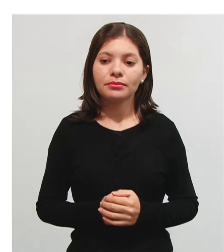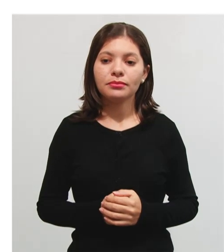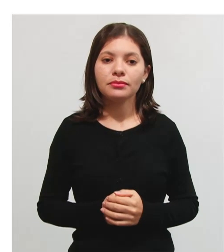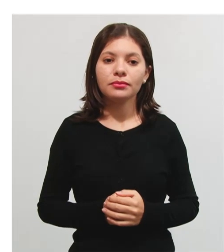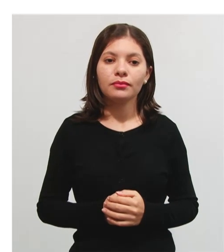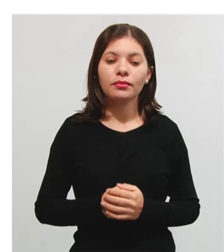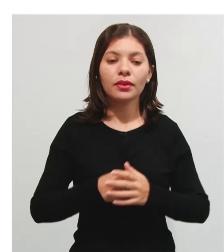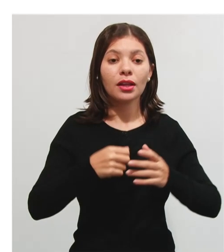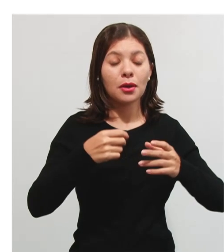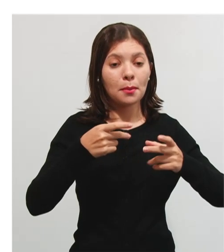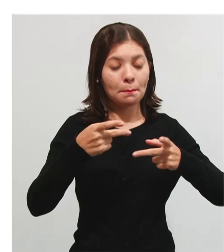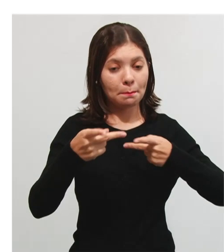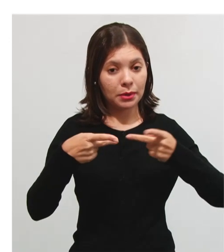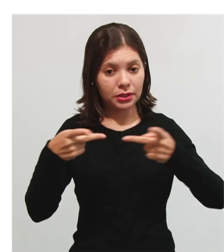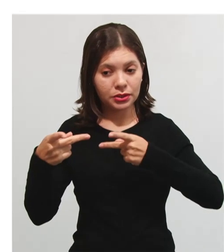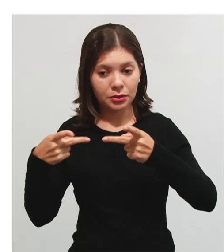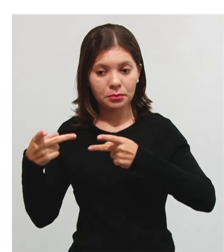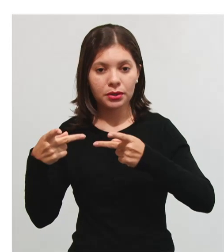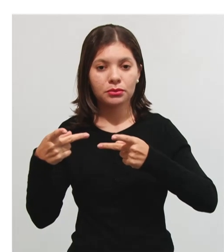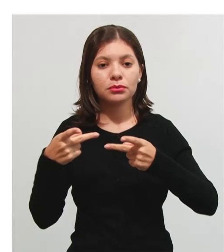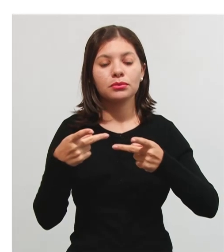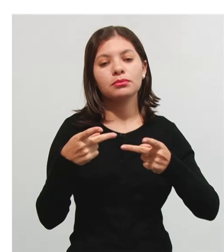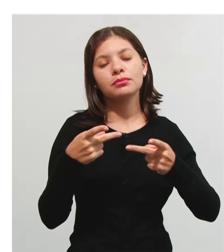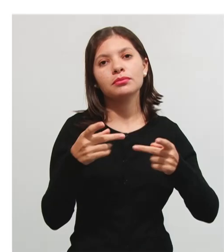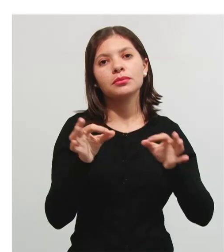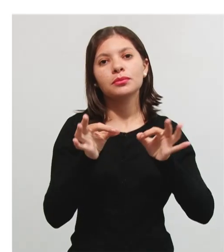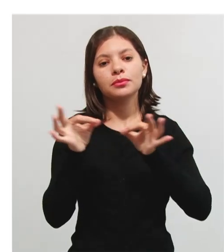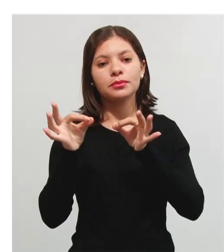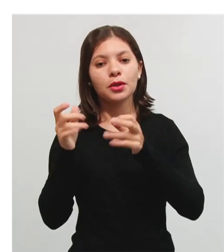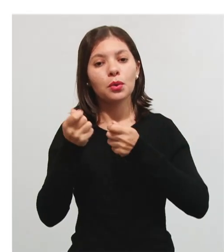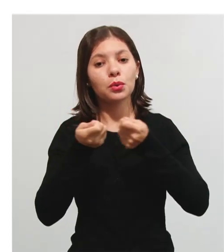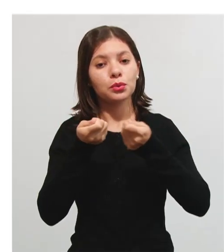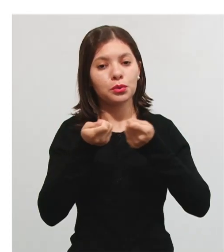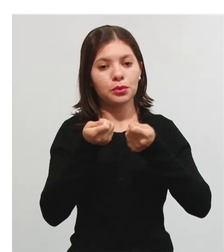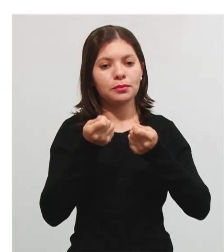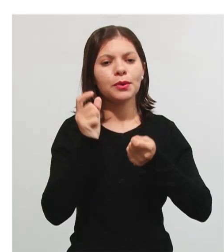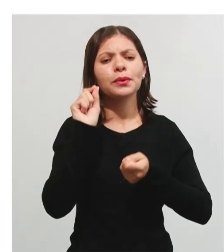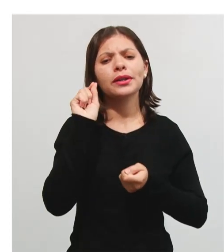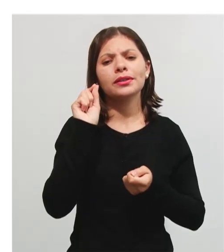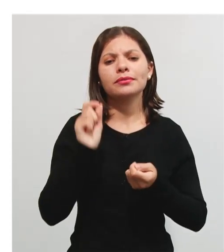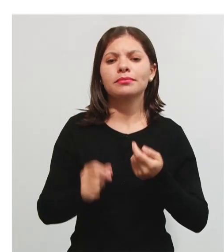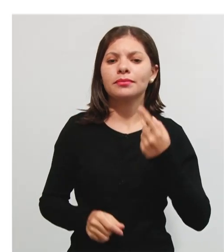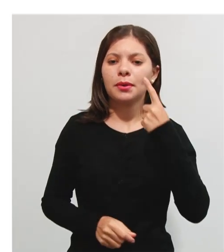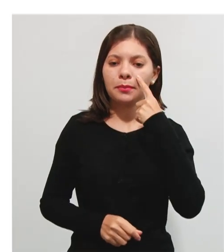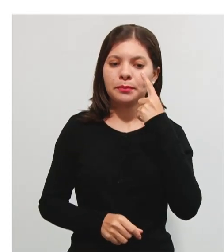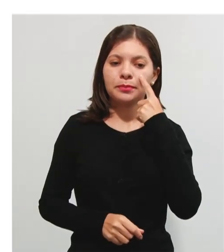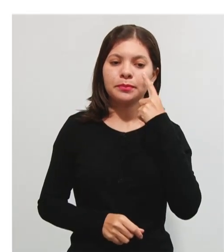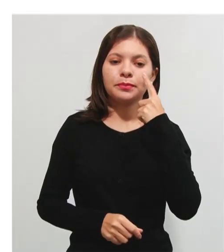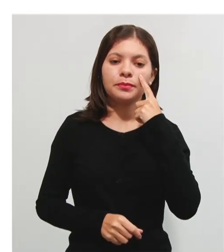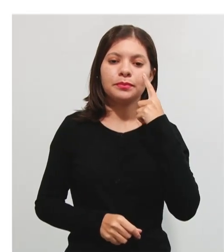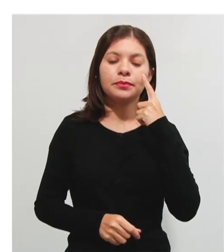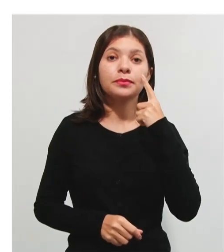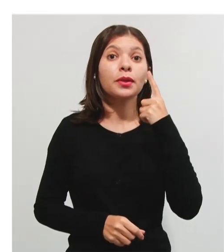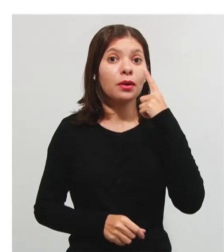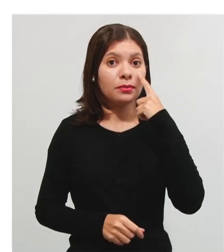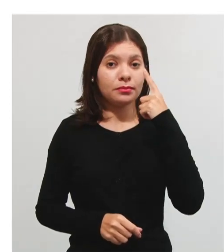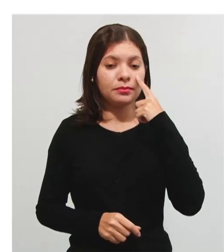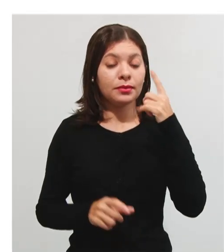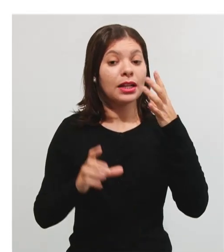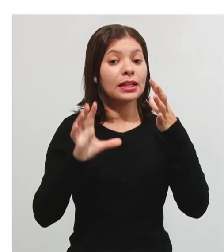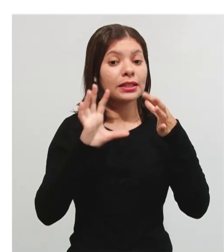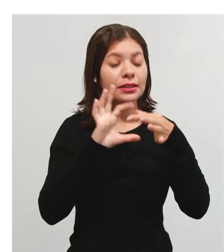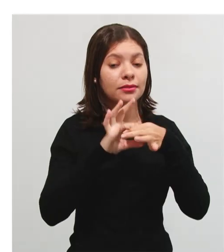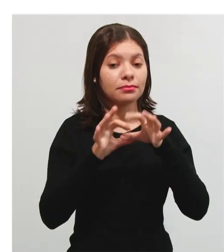E o planejamento, programação e controle da produção? Bom, são atividades interligadas, reparem,